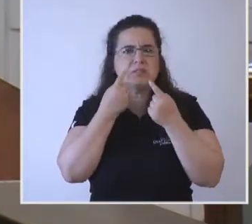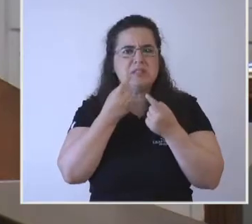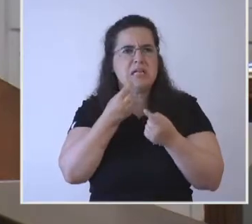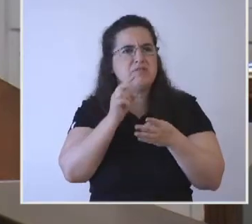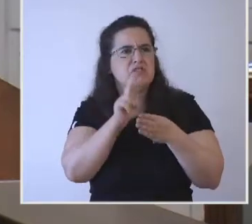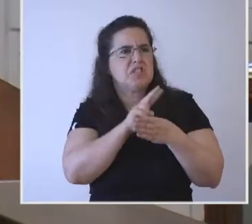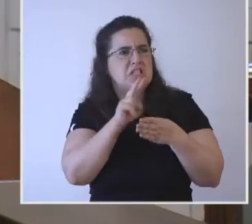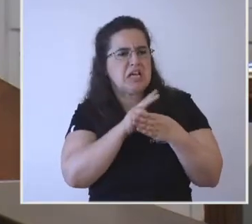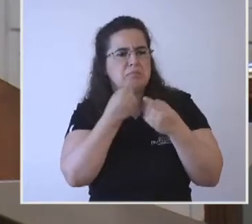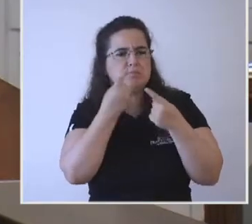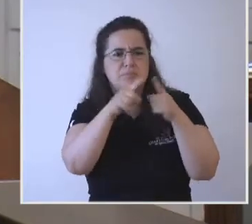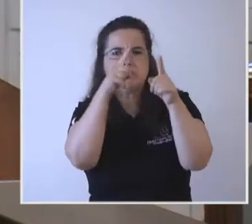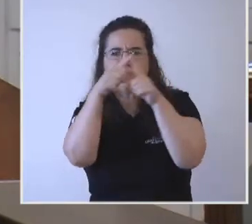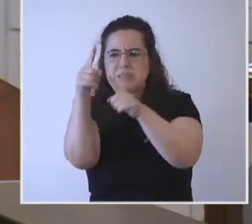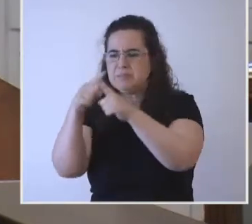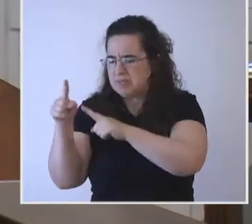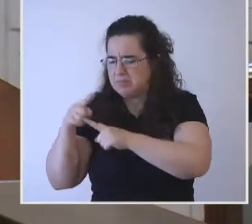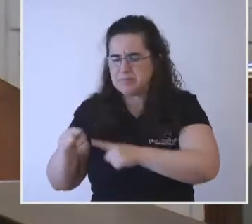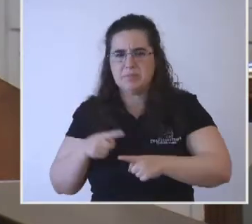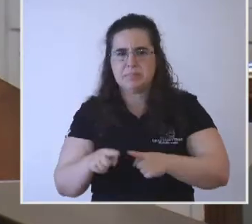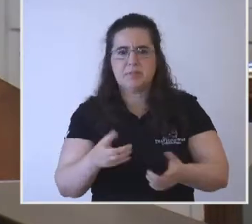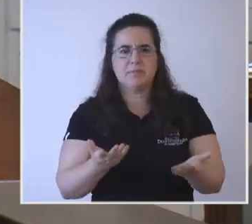entre os adventistas?